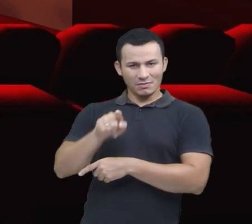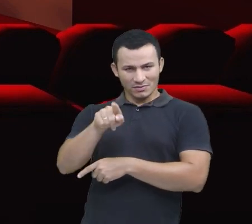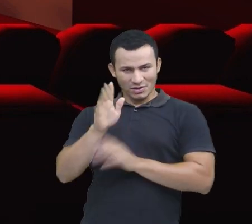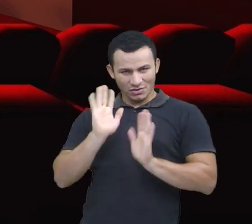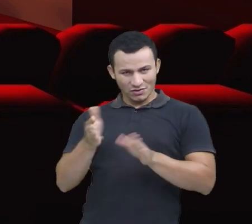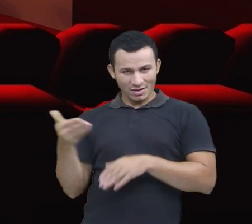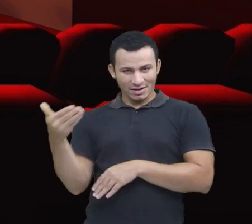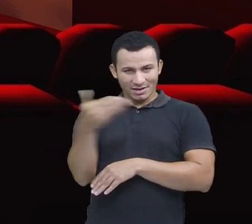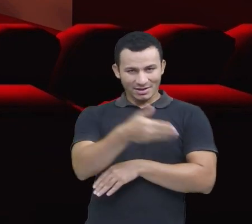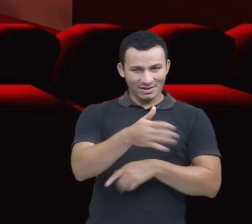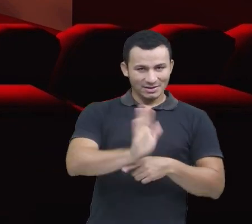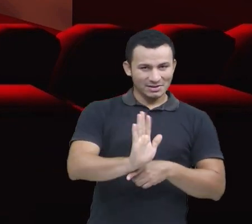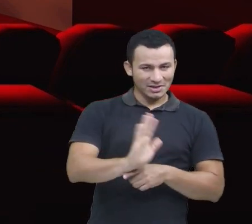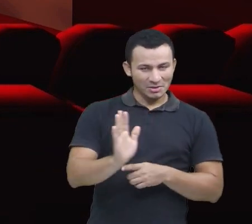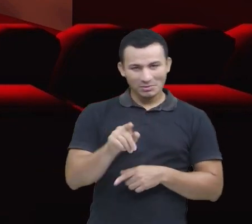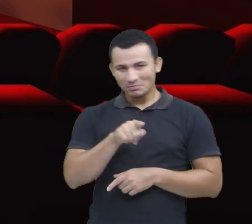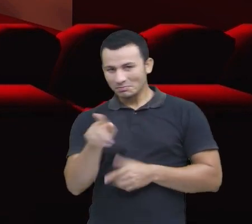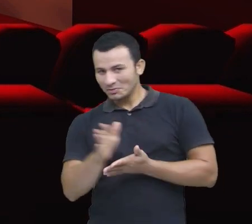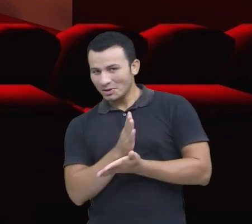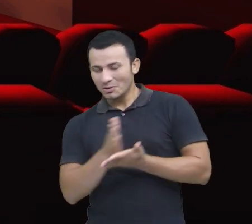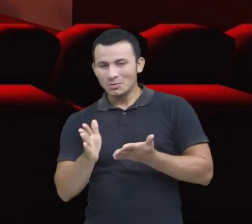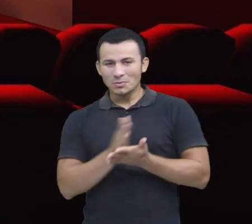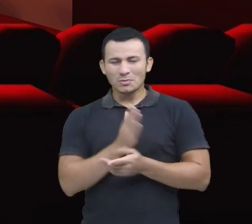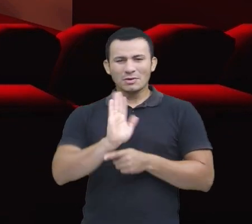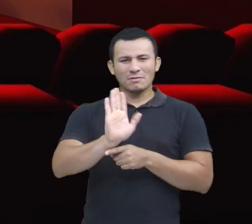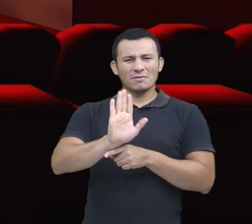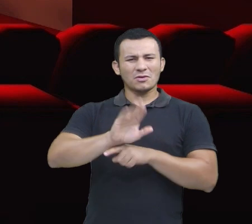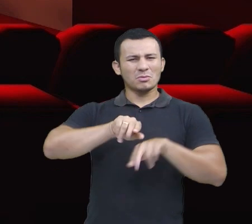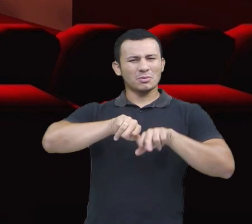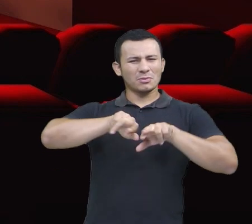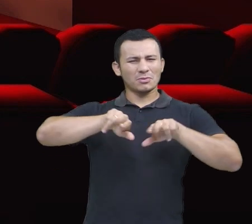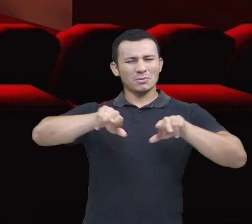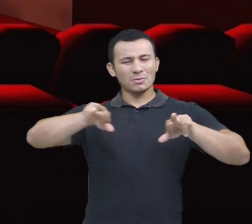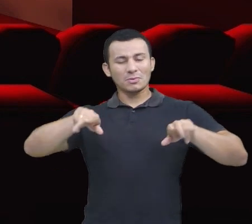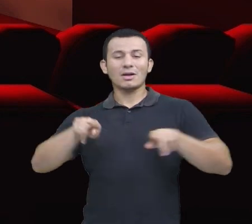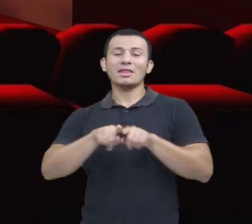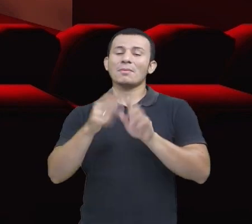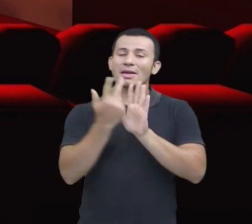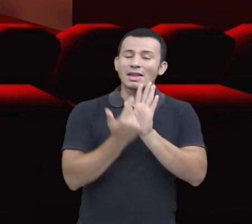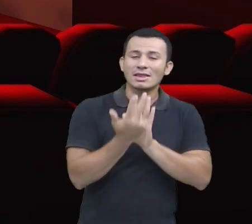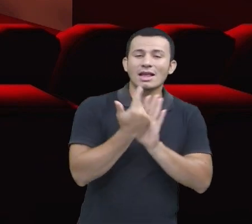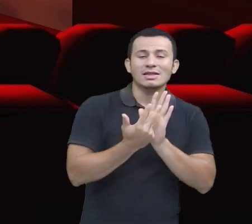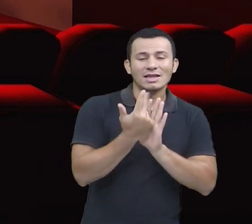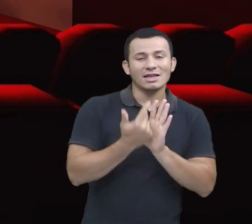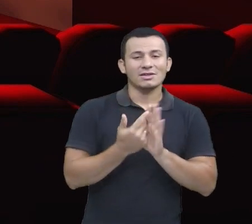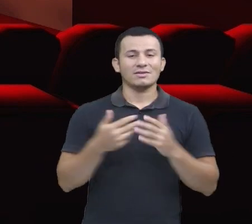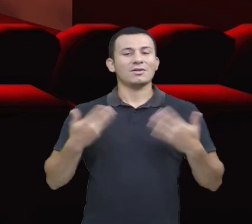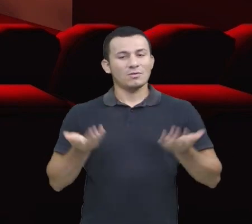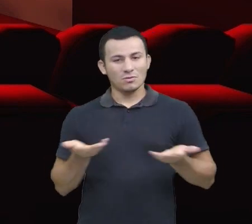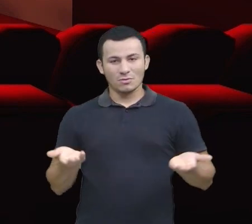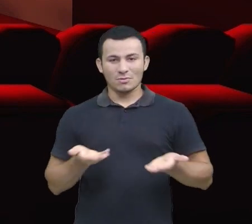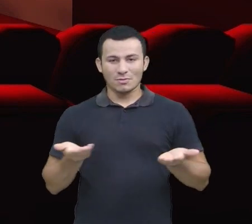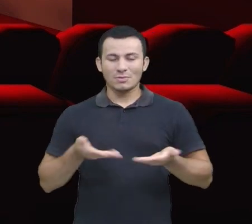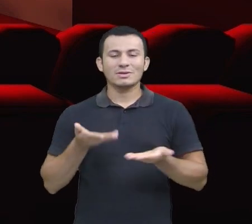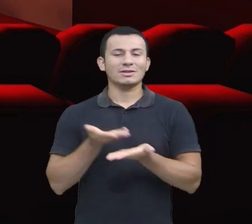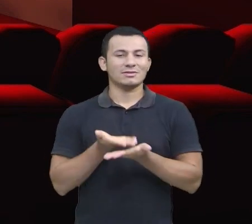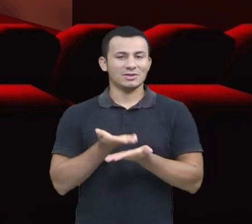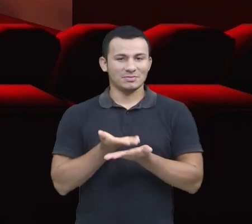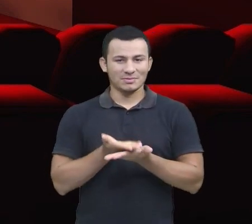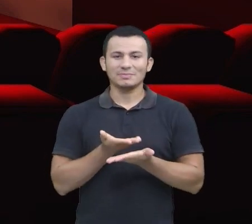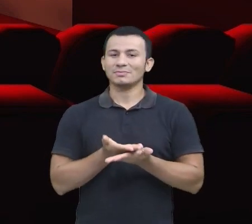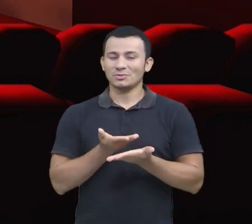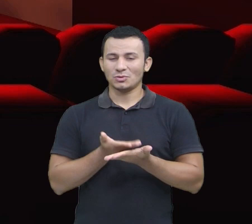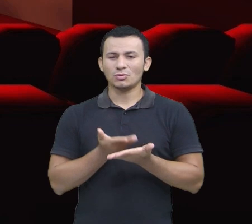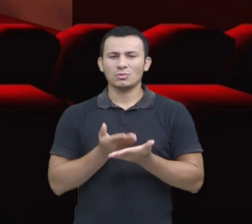algum cinema? Já viram alguns filmes, alguns desenhos? Na aula de hoje, nós vamos ver